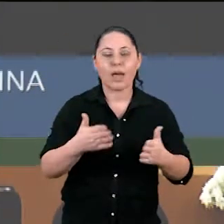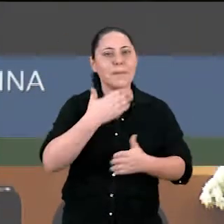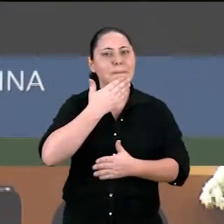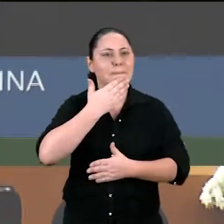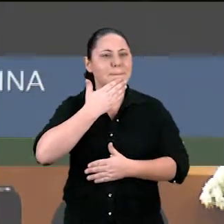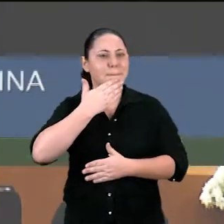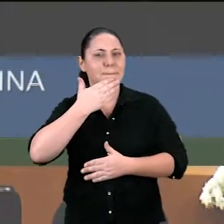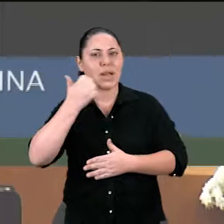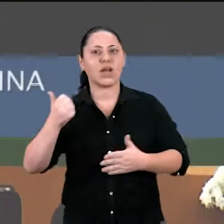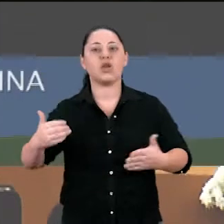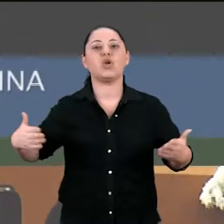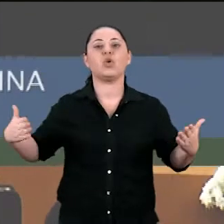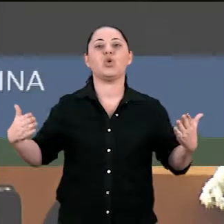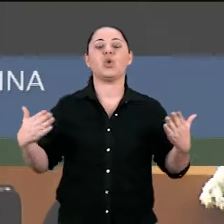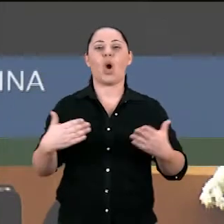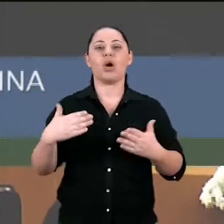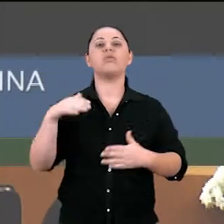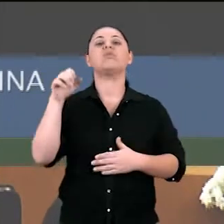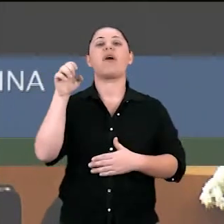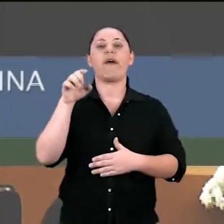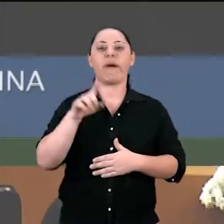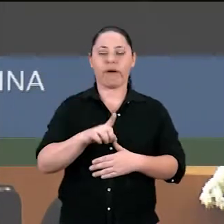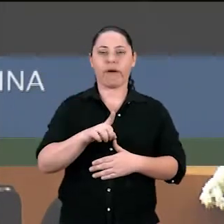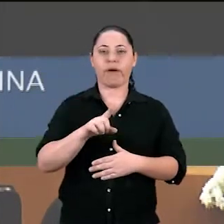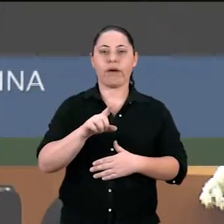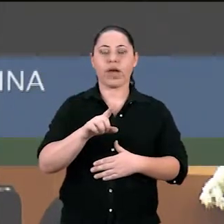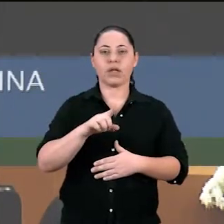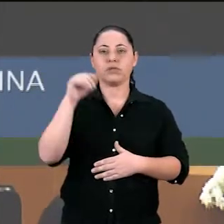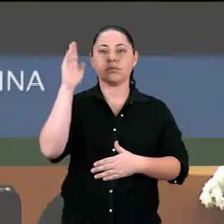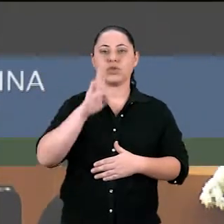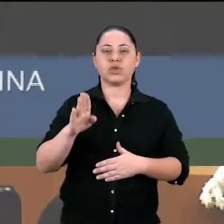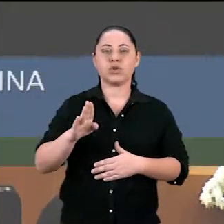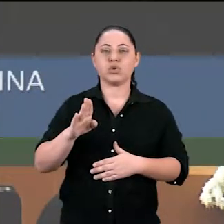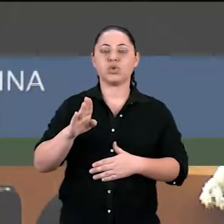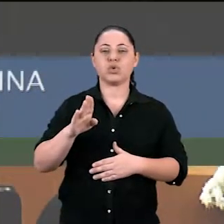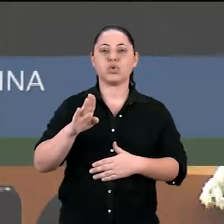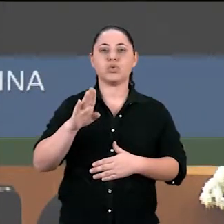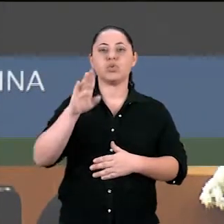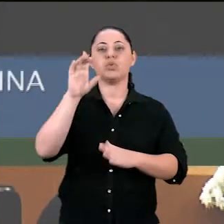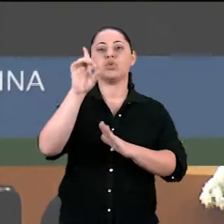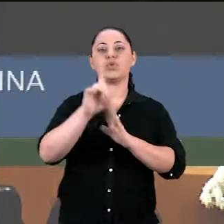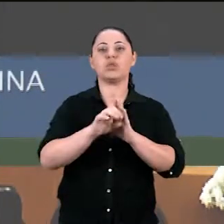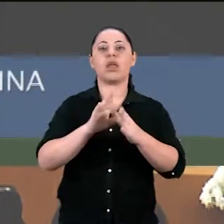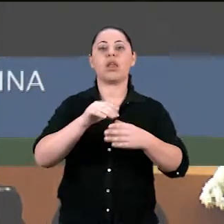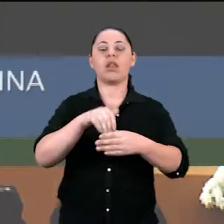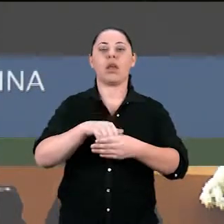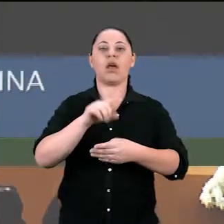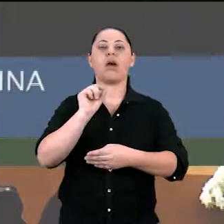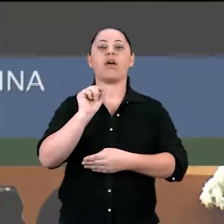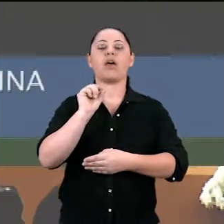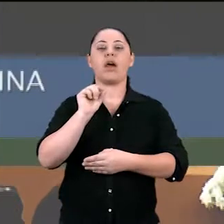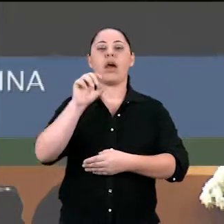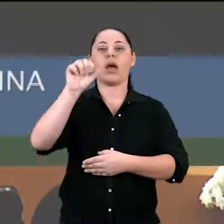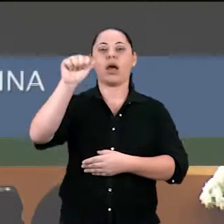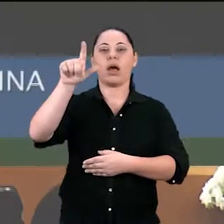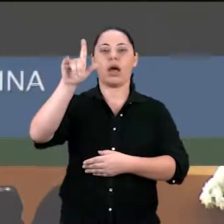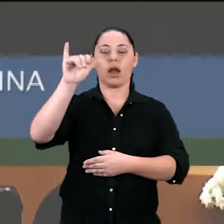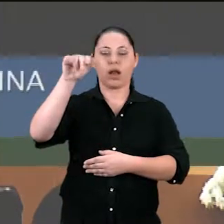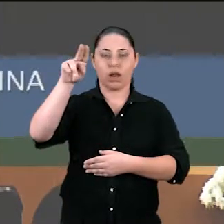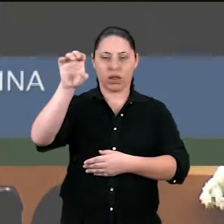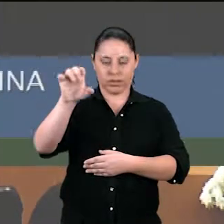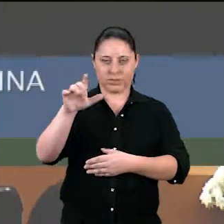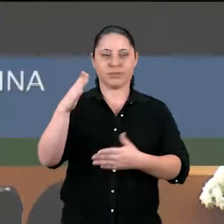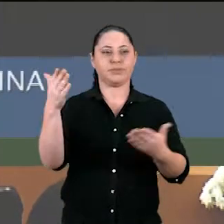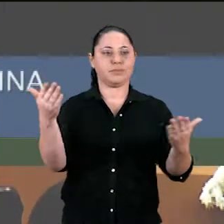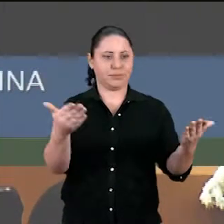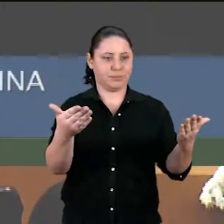Brasil, especialmente no direito eleitoral. Com a palavra, Aline Rezende Pérez Osório. E no